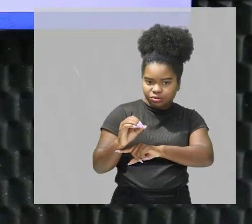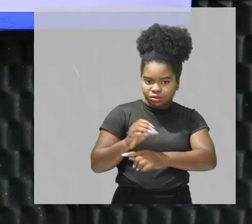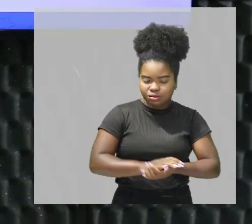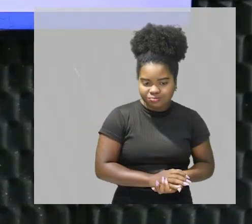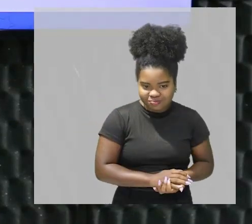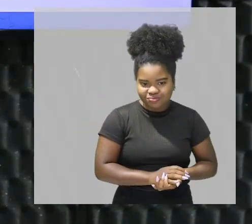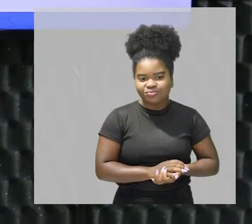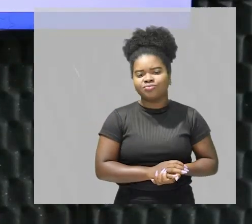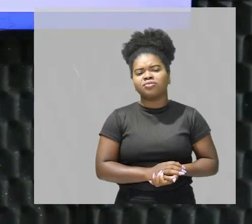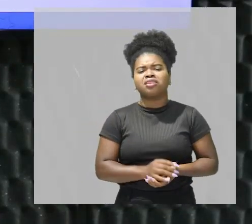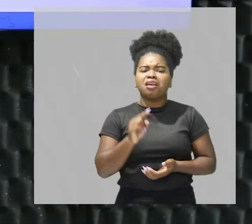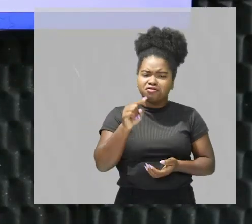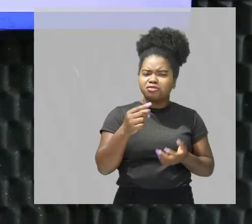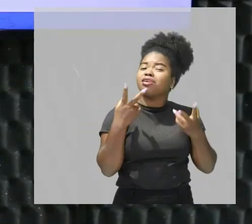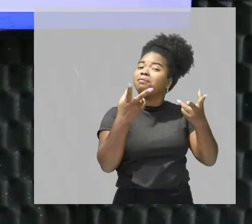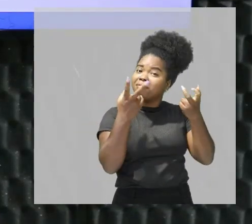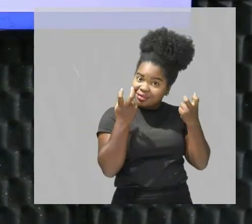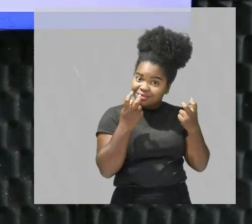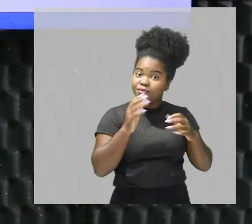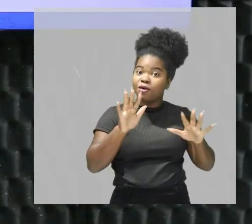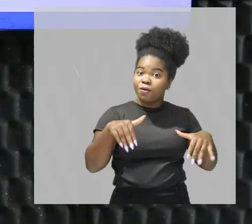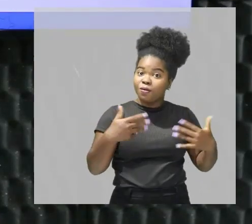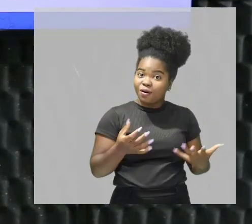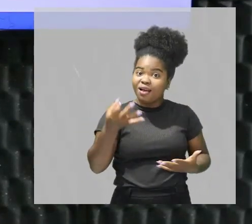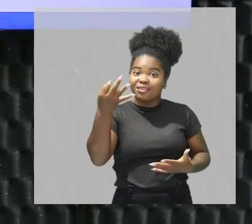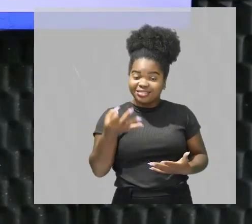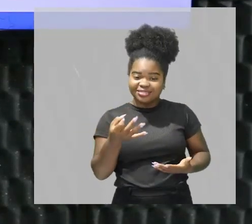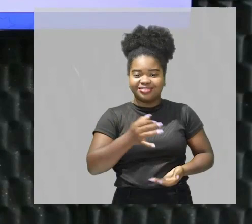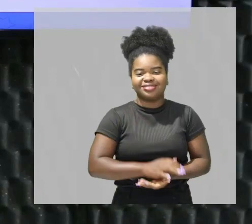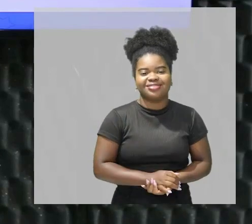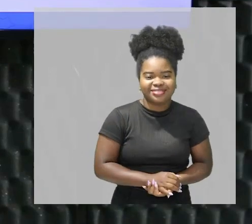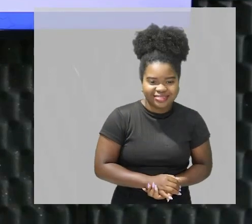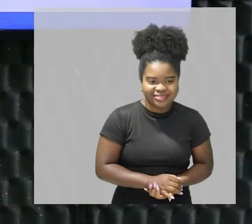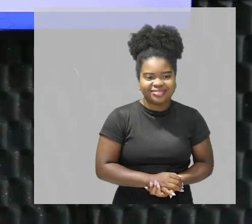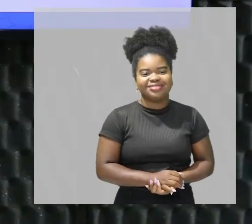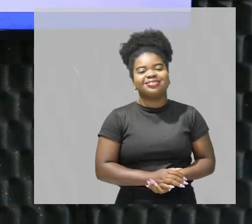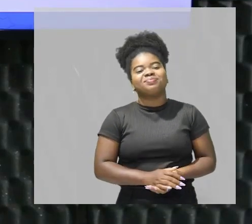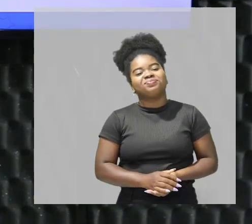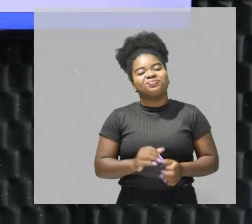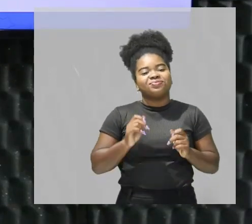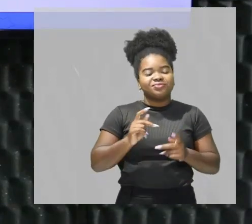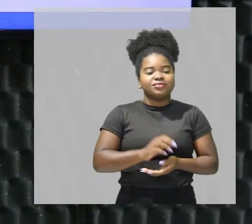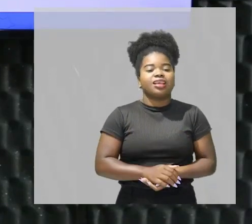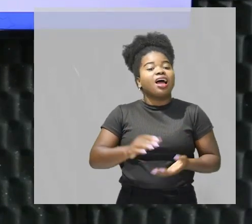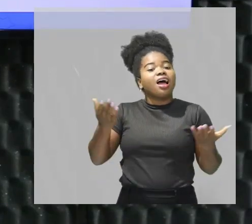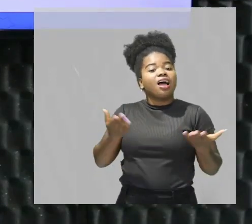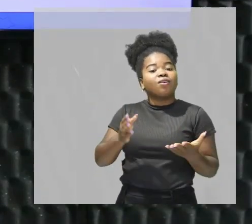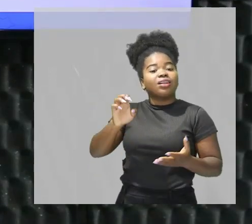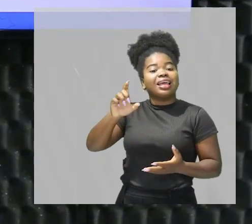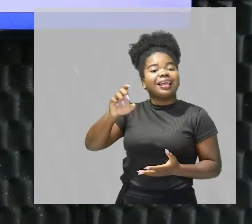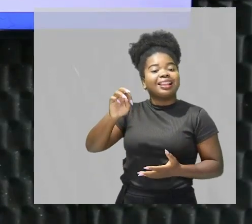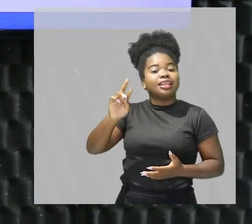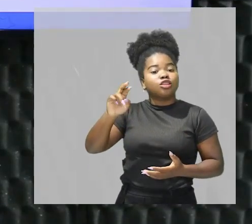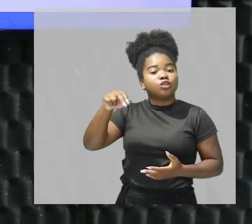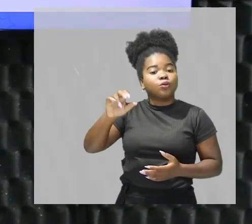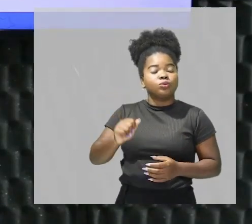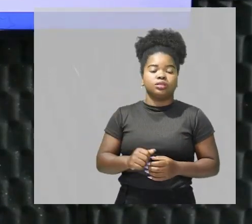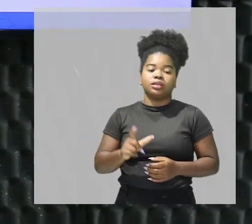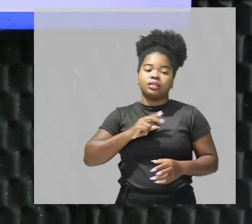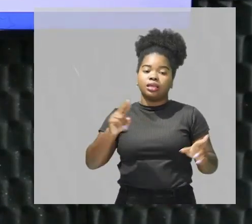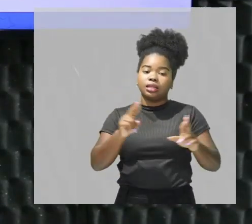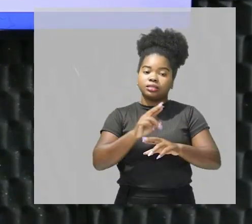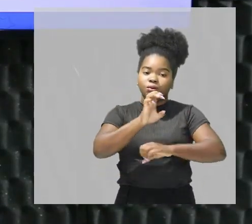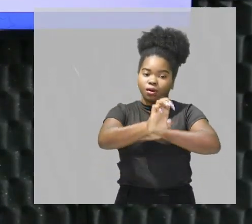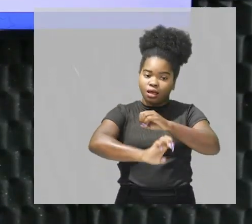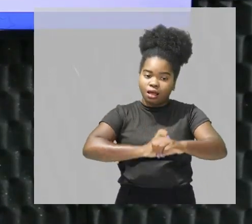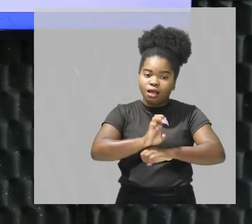e aí você já pegou a resposta, né? Fórmula eletrônica, eletrônica, elétrons, podemos fazer essa relação.